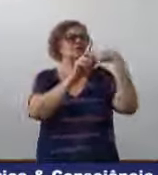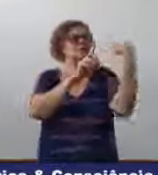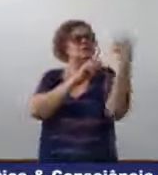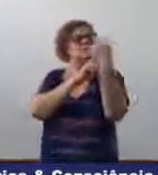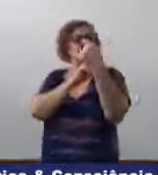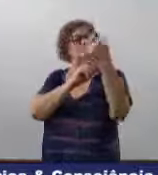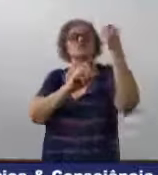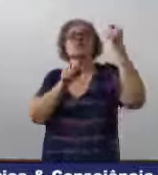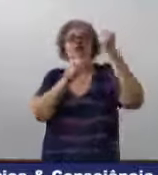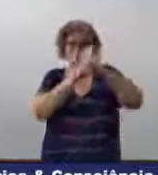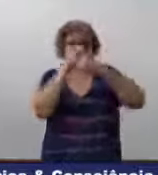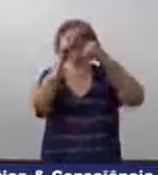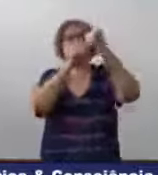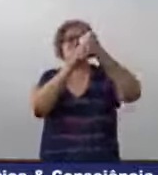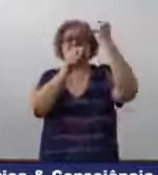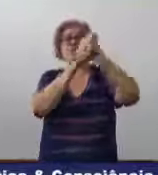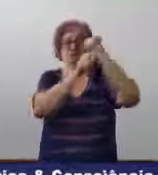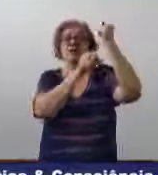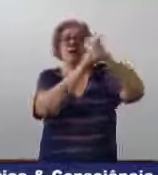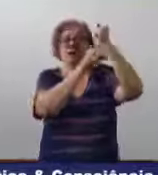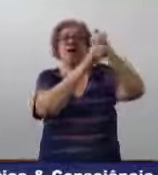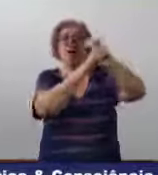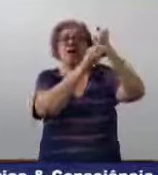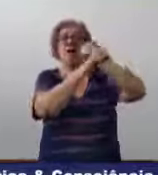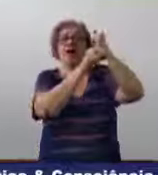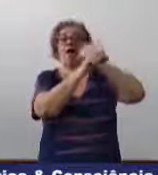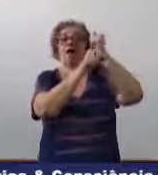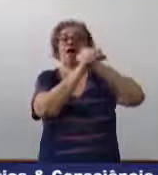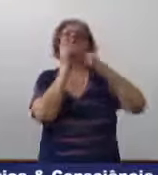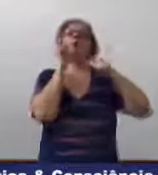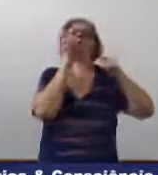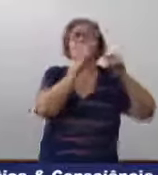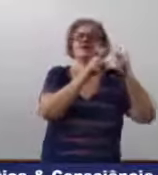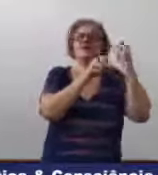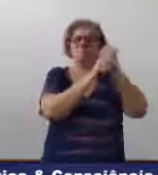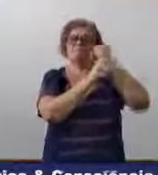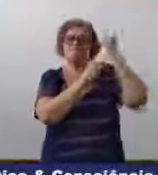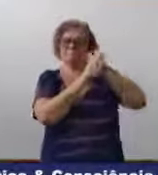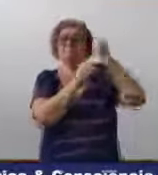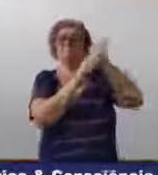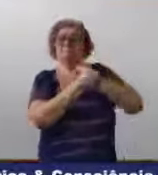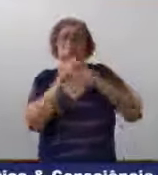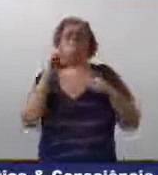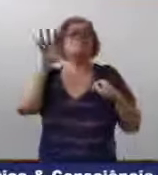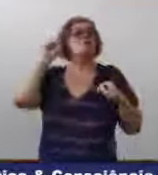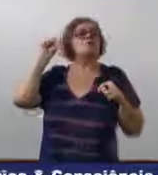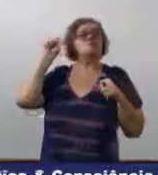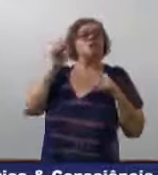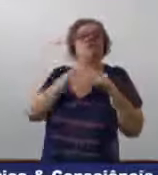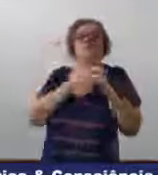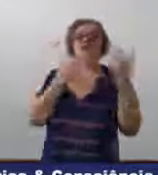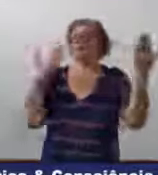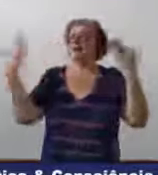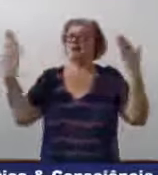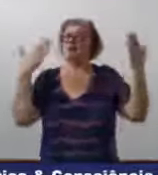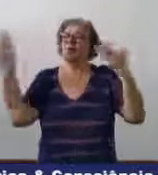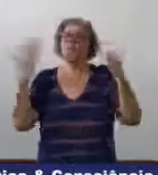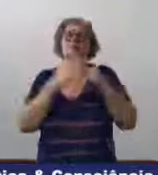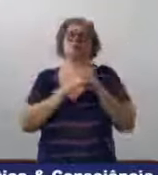uma construção civil, ao som do bate-estaca, elogiando o DJ. Acontece, mas dá para se ter uma